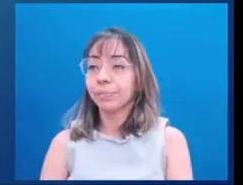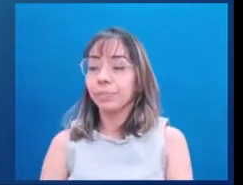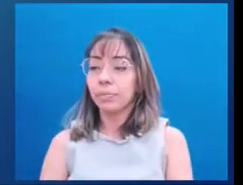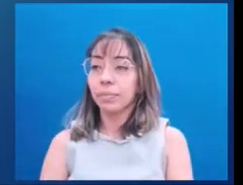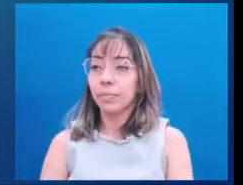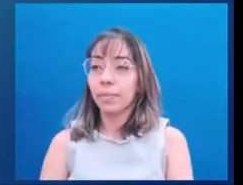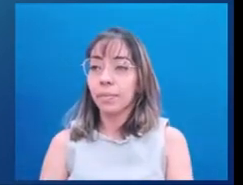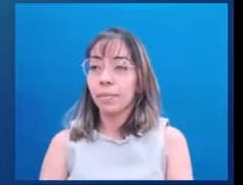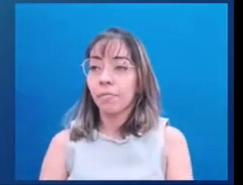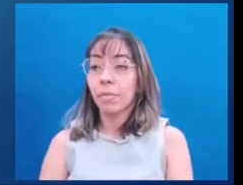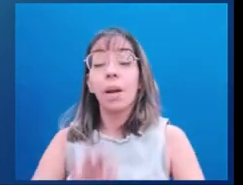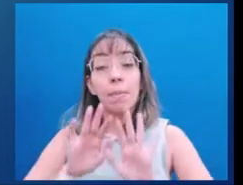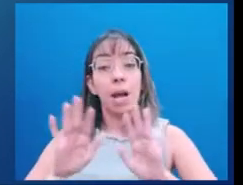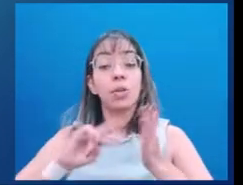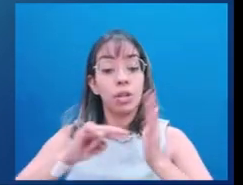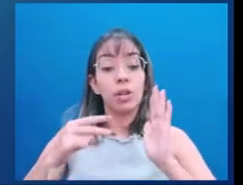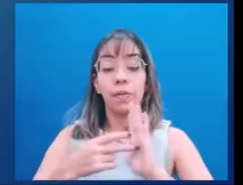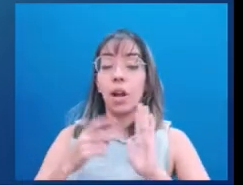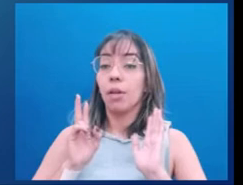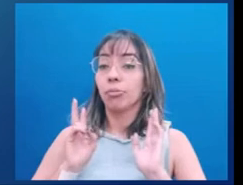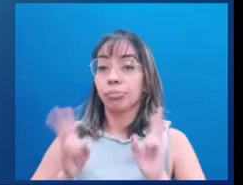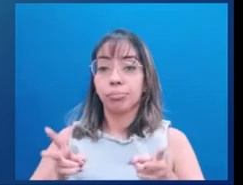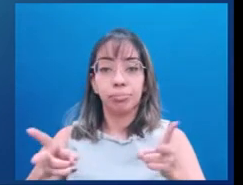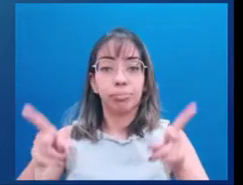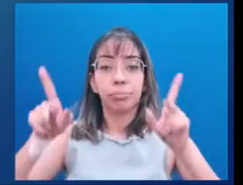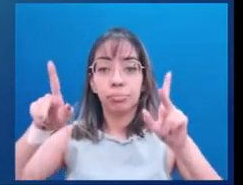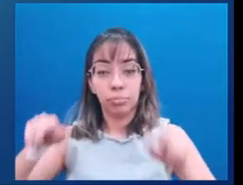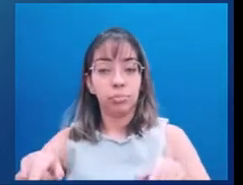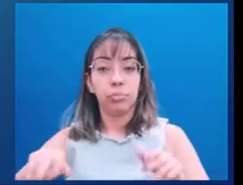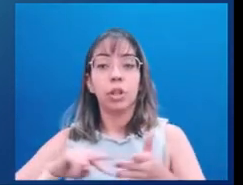mesmo, com o mesmo, é, com o